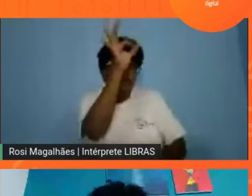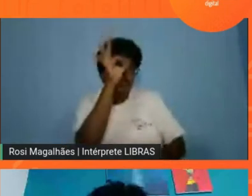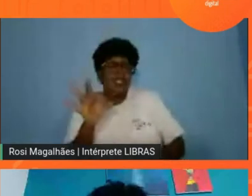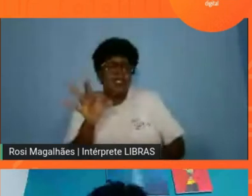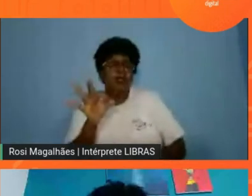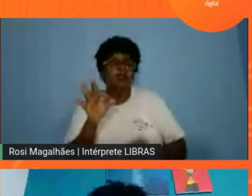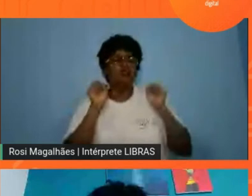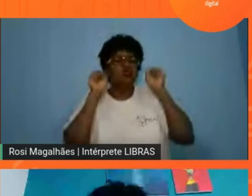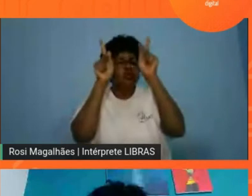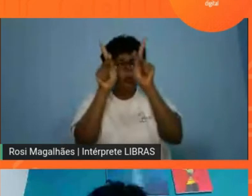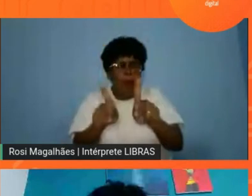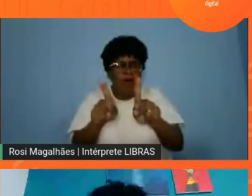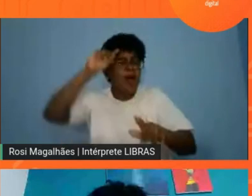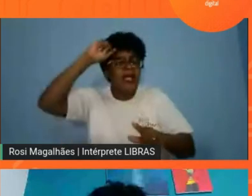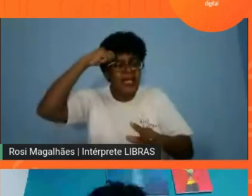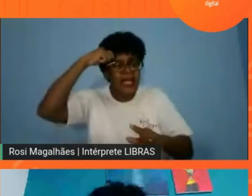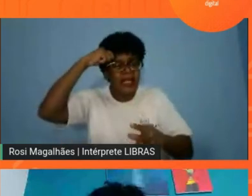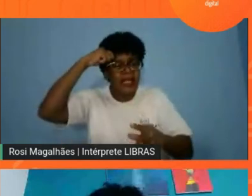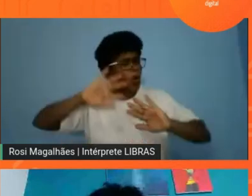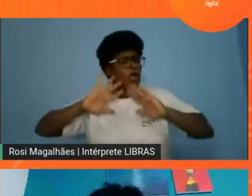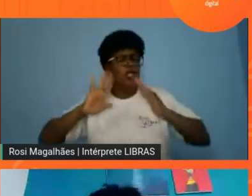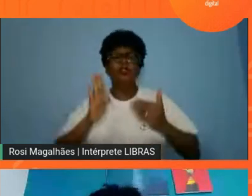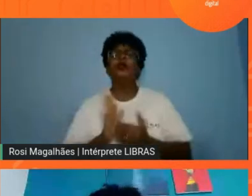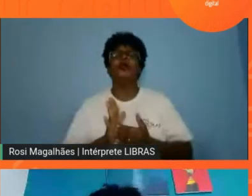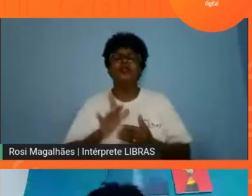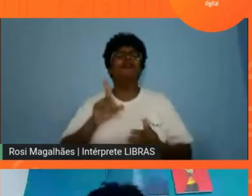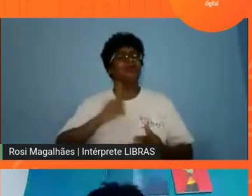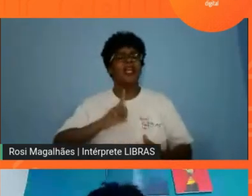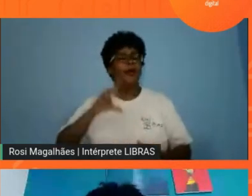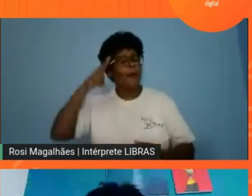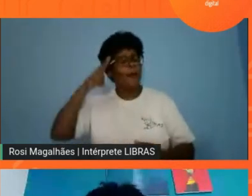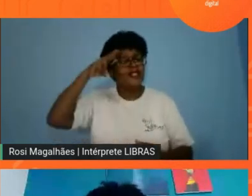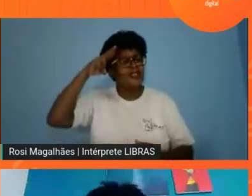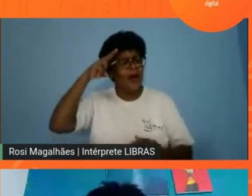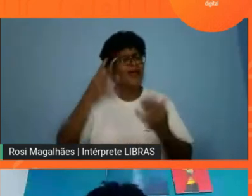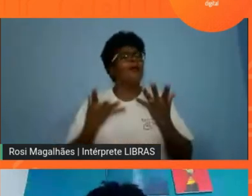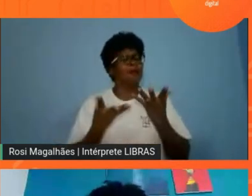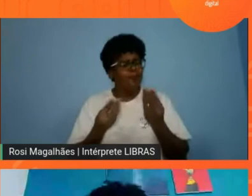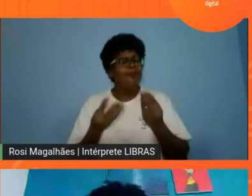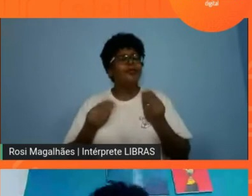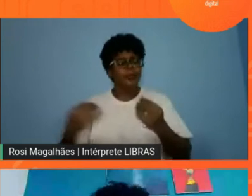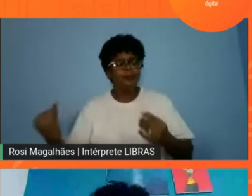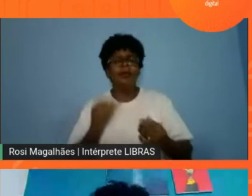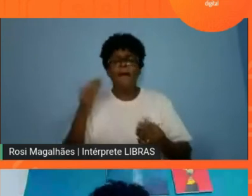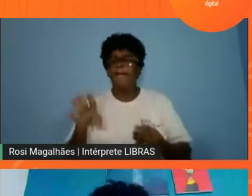e toda essa população advém de uma história que foi propositalmente